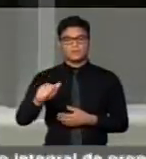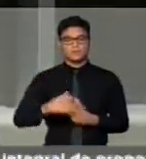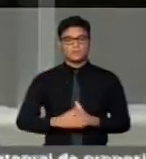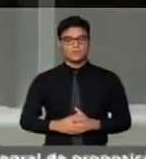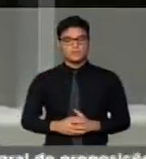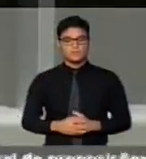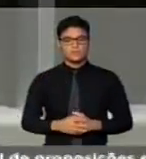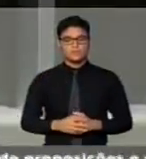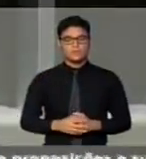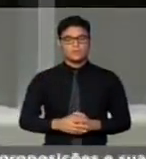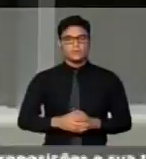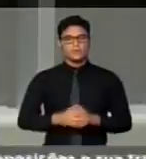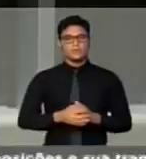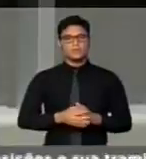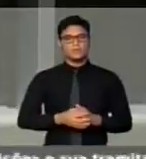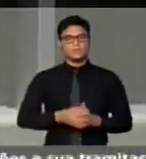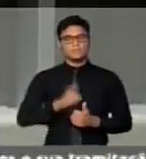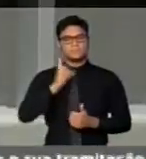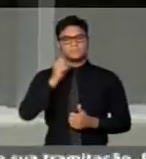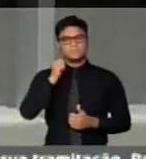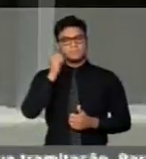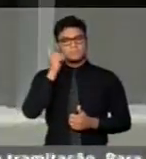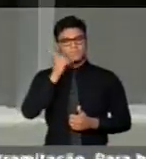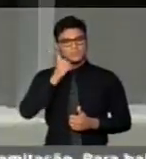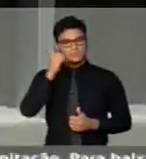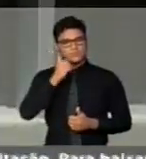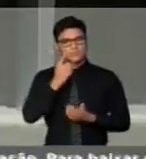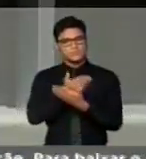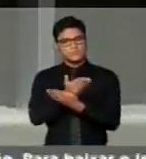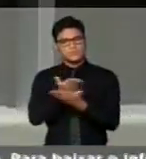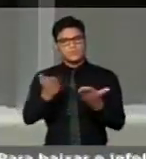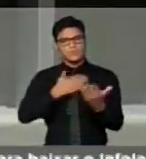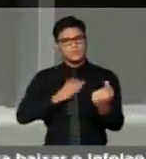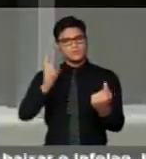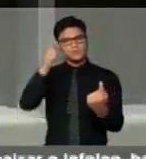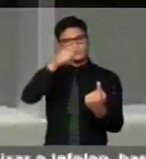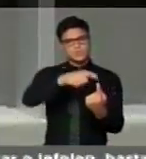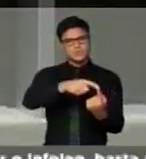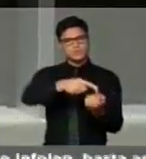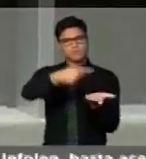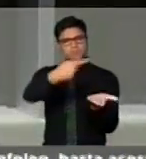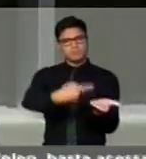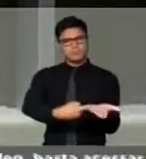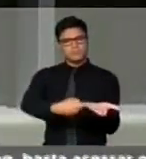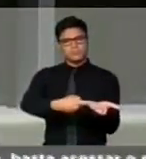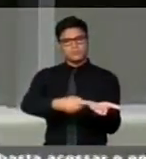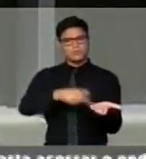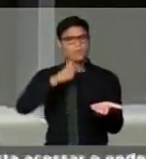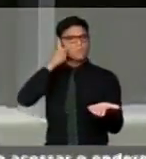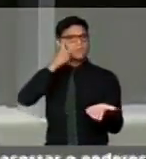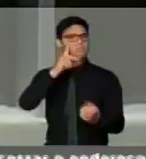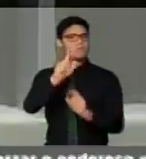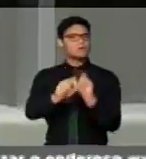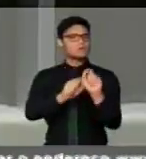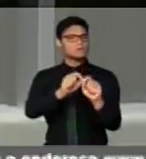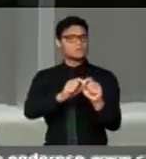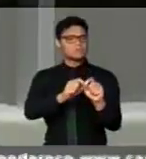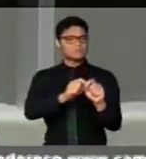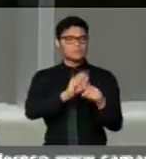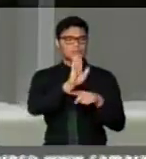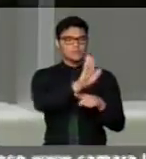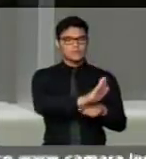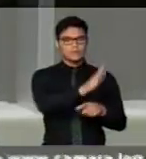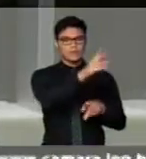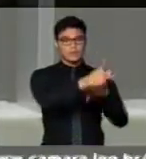Senhores deputados, a nossa missão, o nosso compromisso político é sempre com a população.